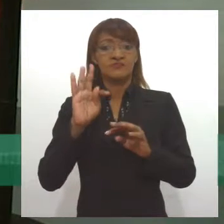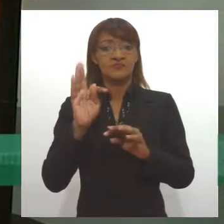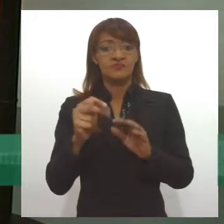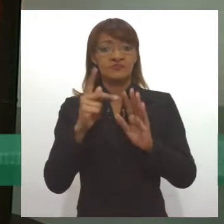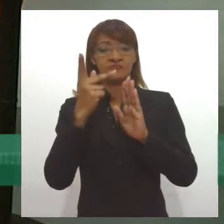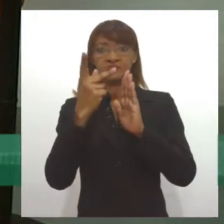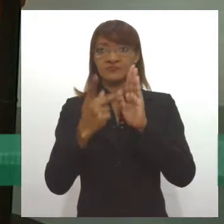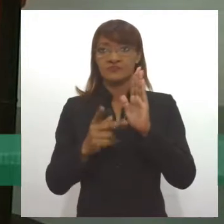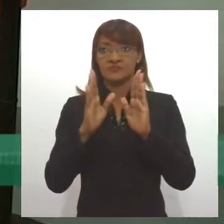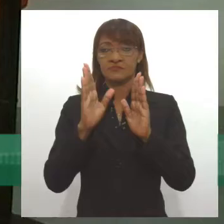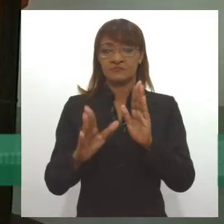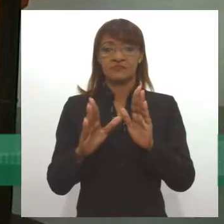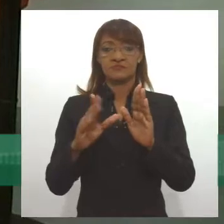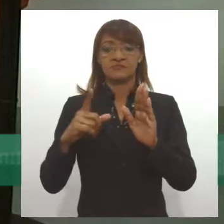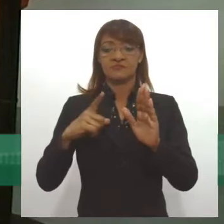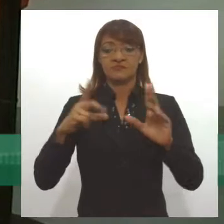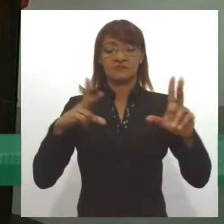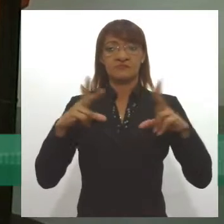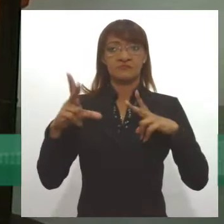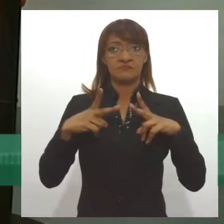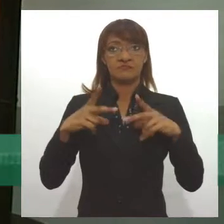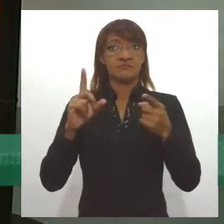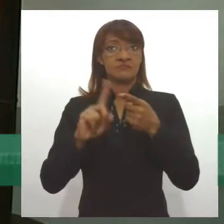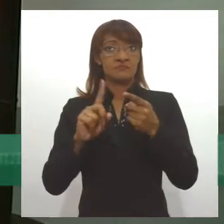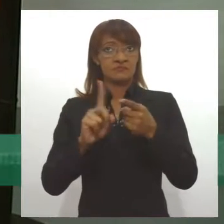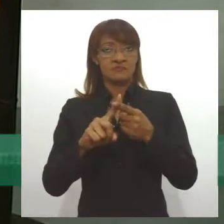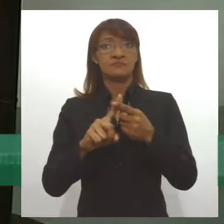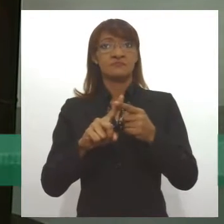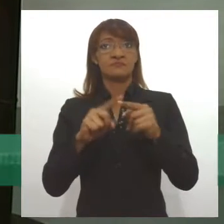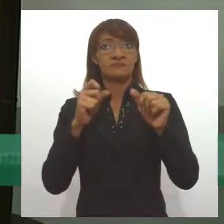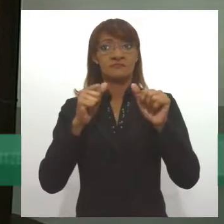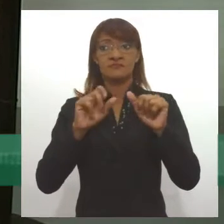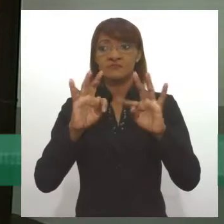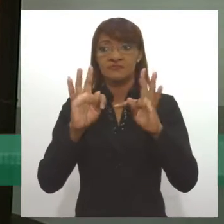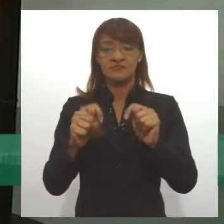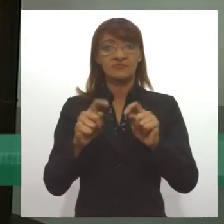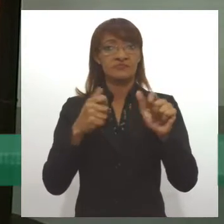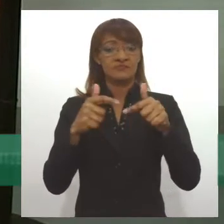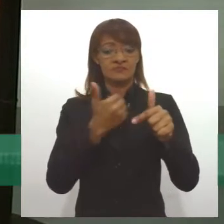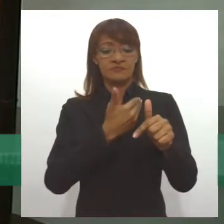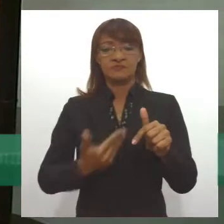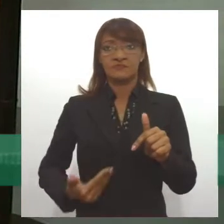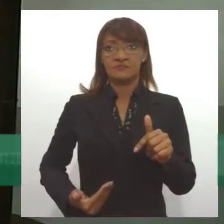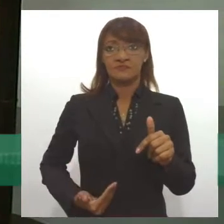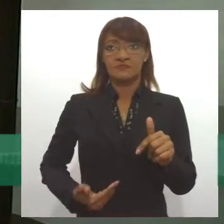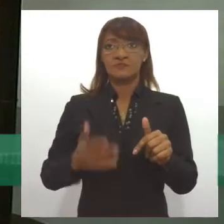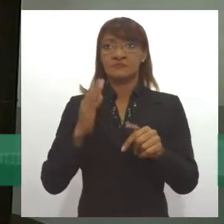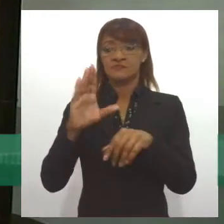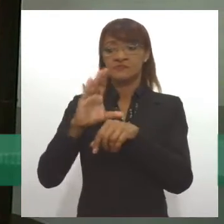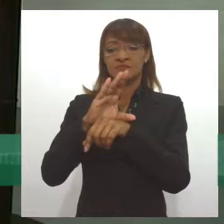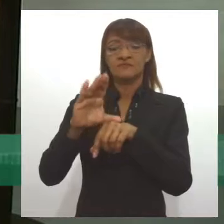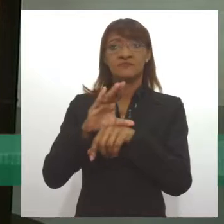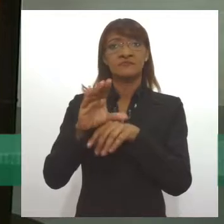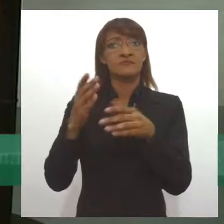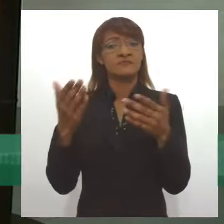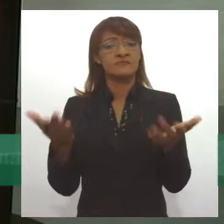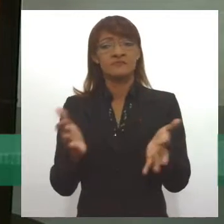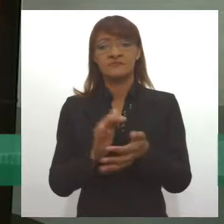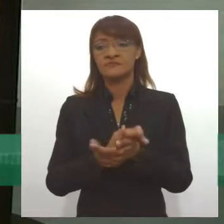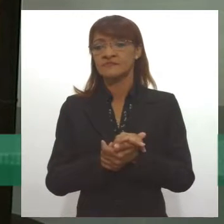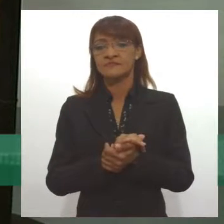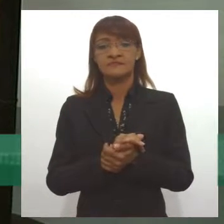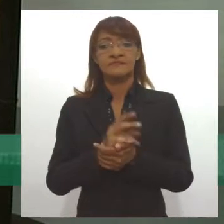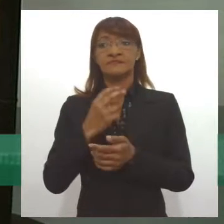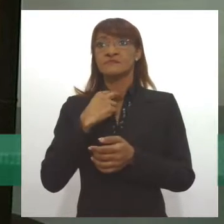setor privado vale, vale também para o setor público. E tudo isso, basicamente, está na Constituição. Então, nós não podemos revogar